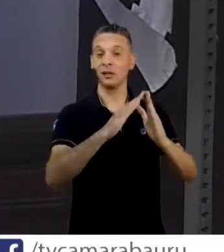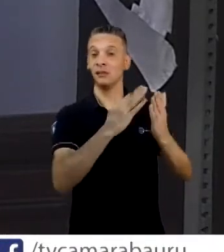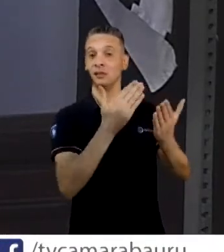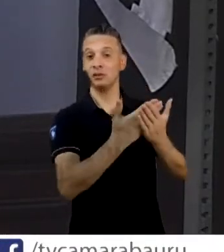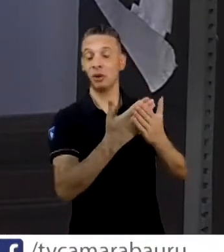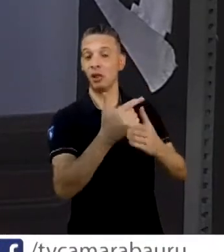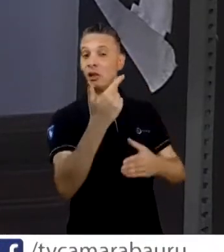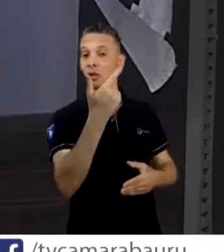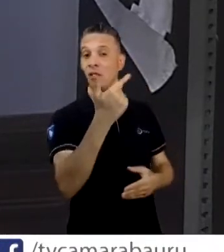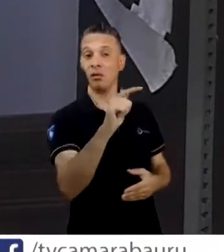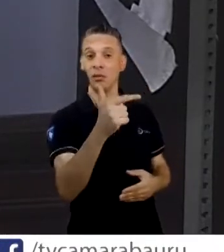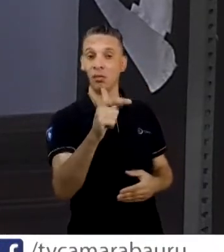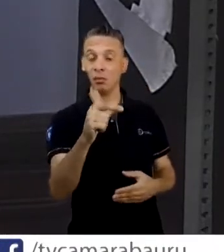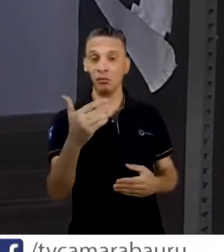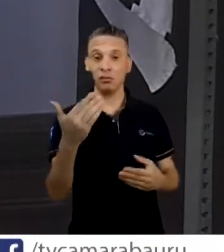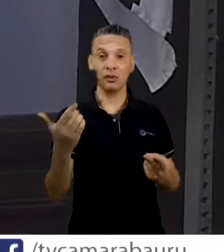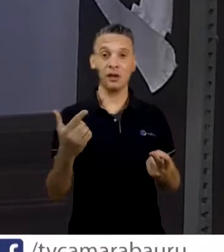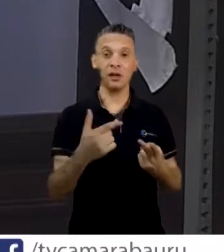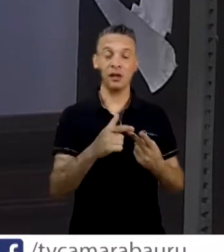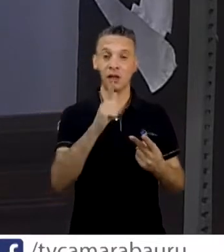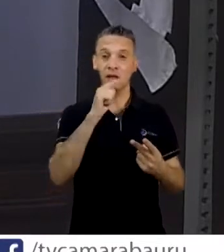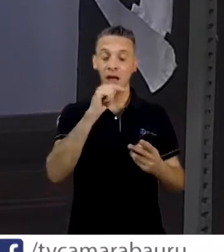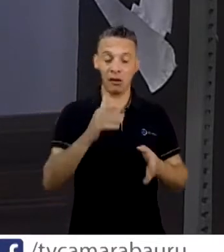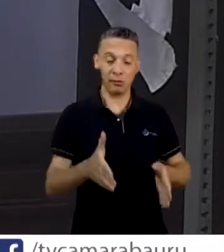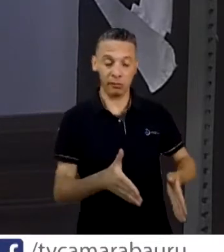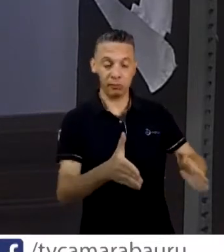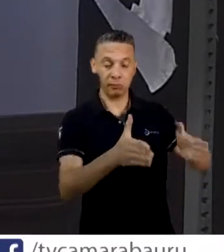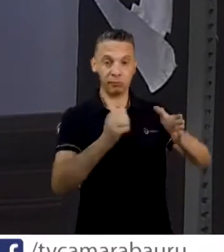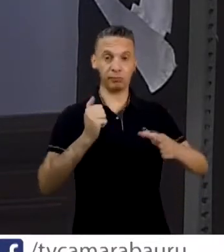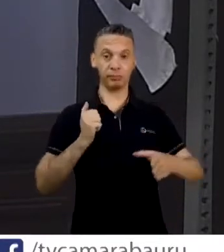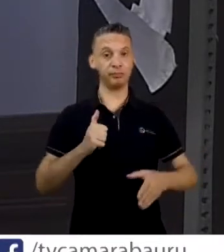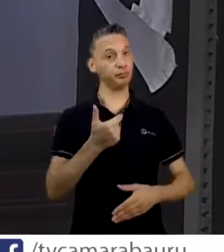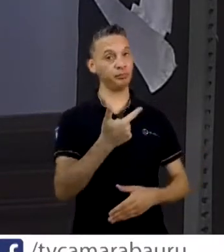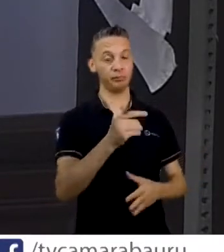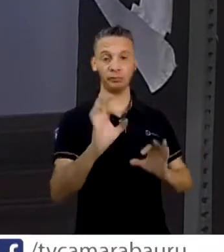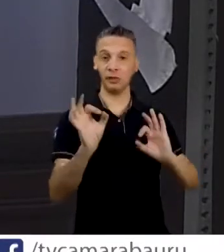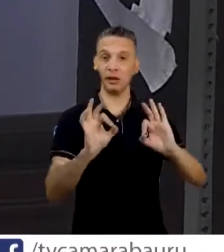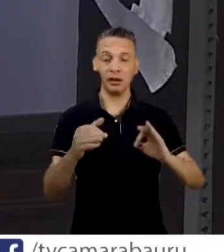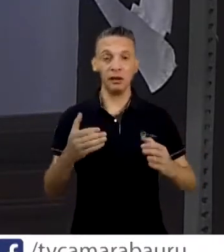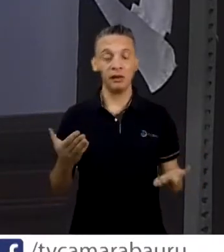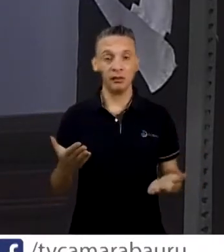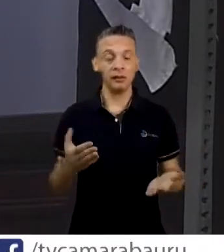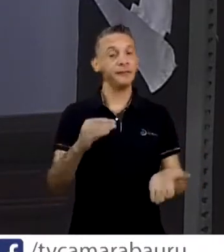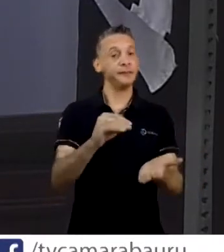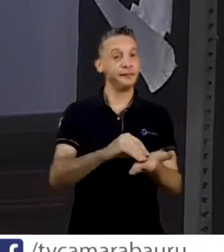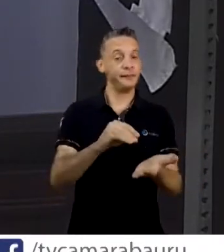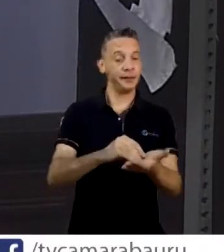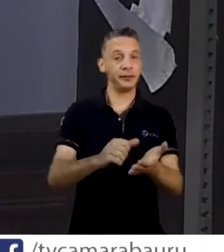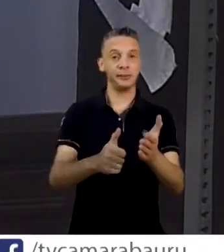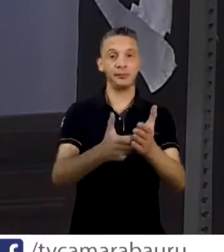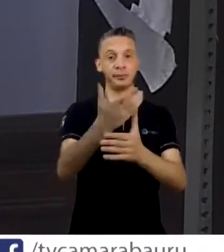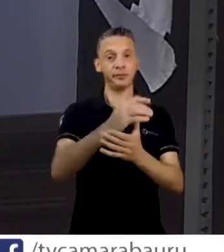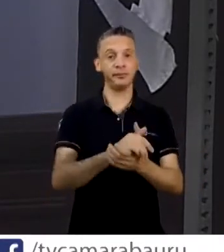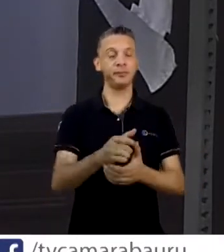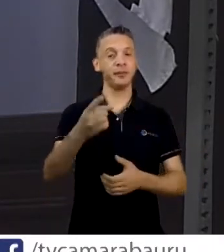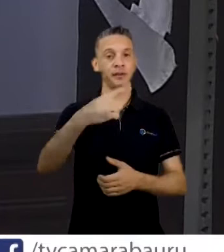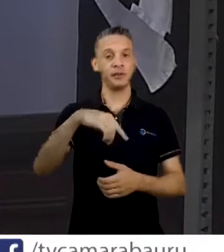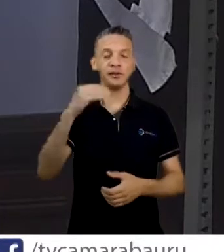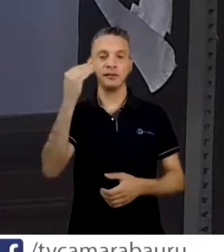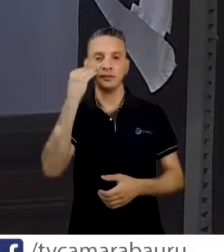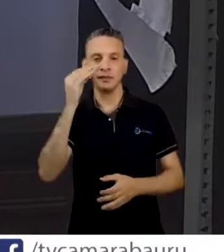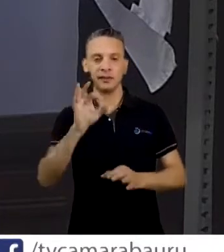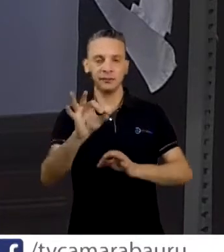tem rede de esgoto e aí vai. E nós estamos buscando as áreas institucionais da